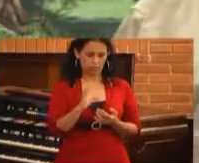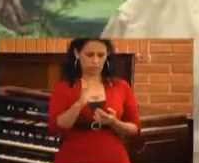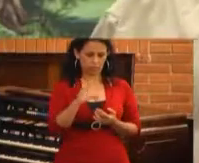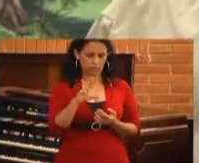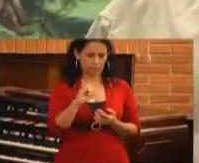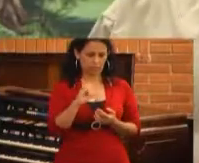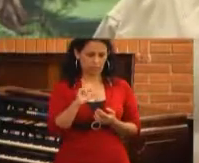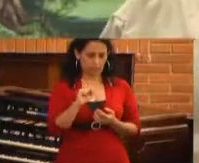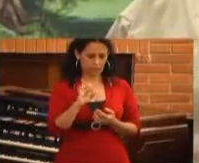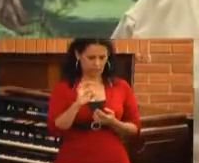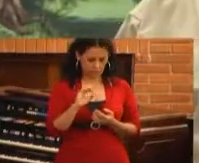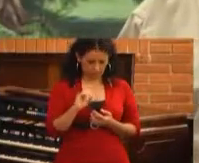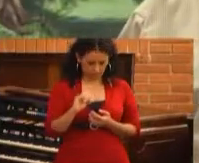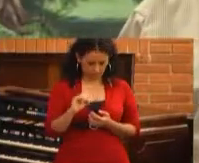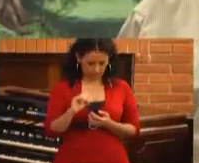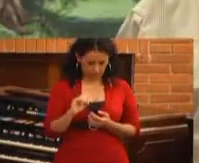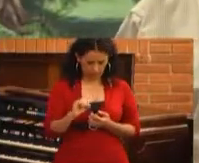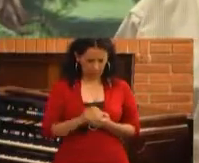e